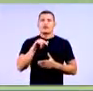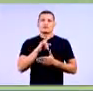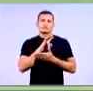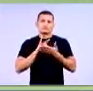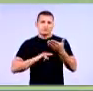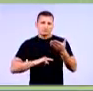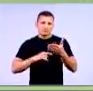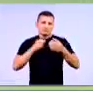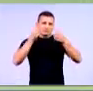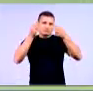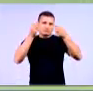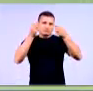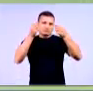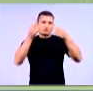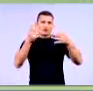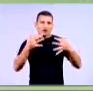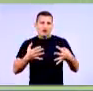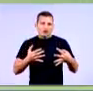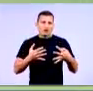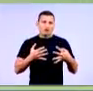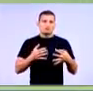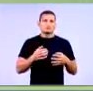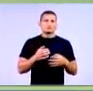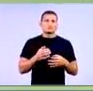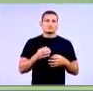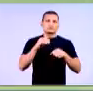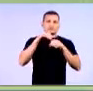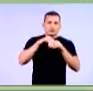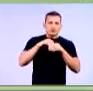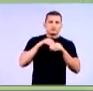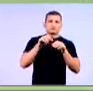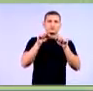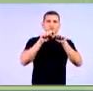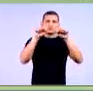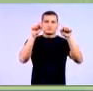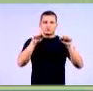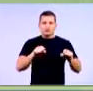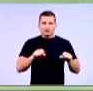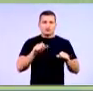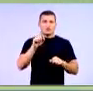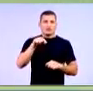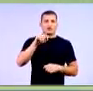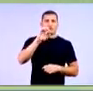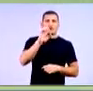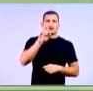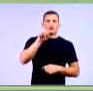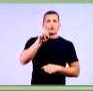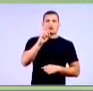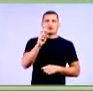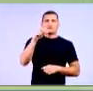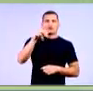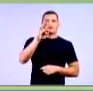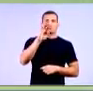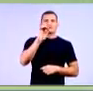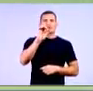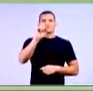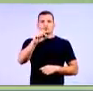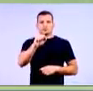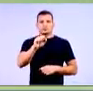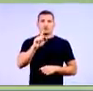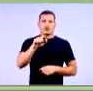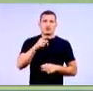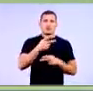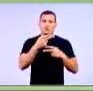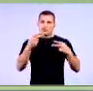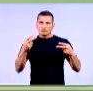descreve a sequência de eventos. Eventos, pessoal, são as ações, operações, né? Que são realizadas por